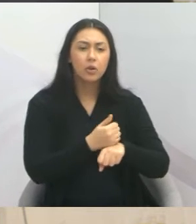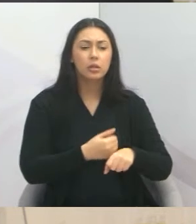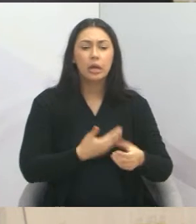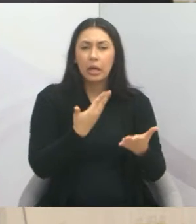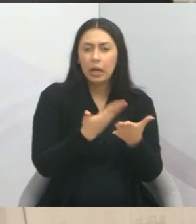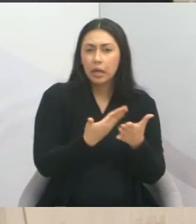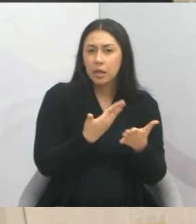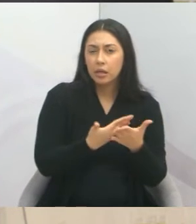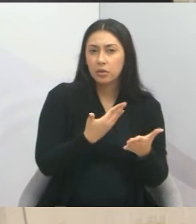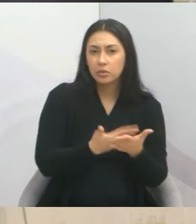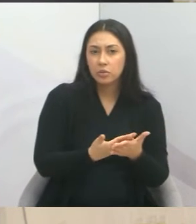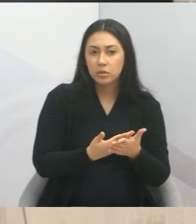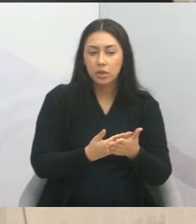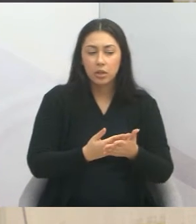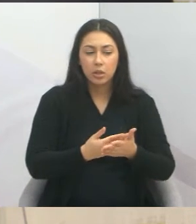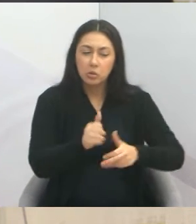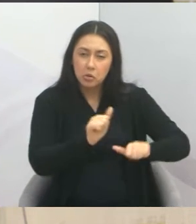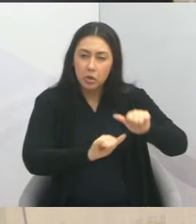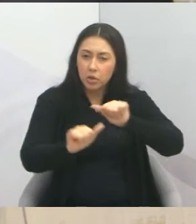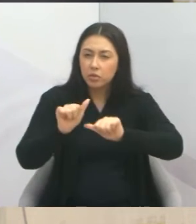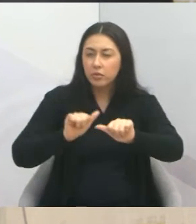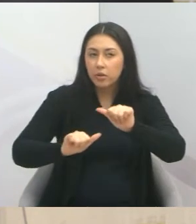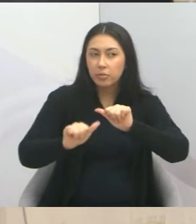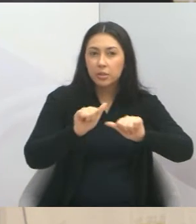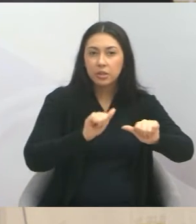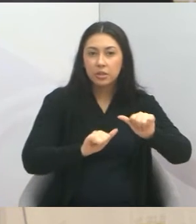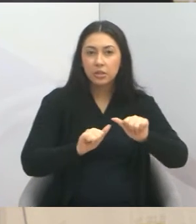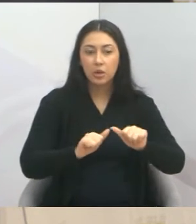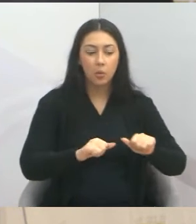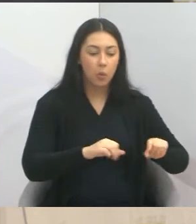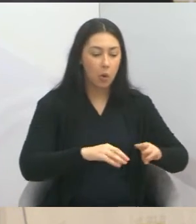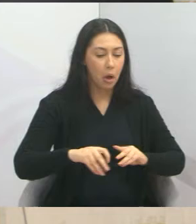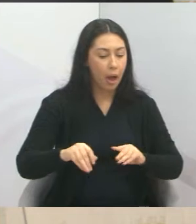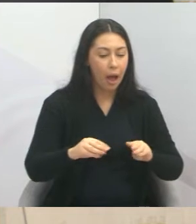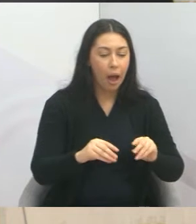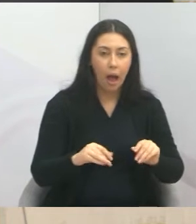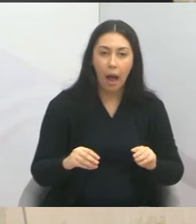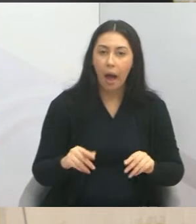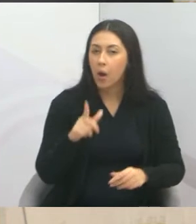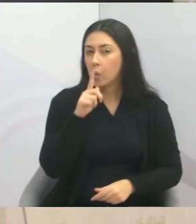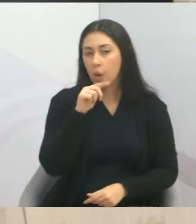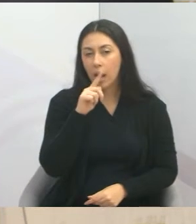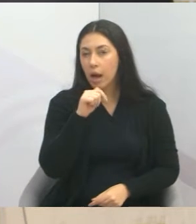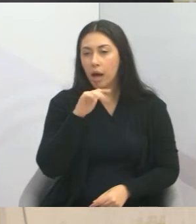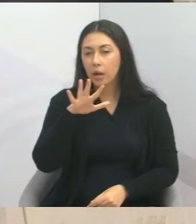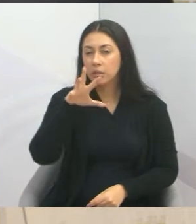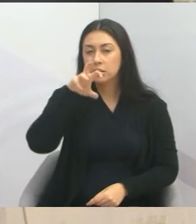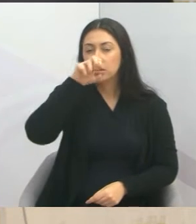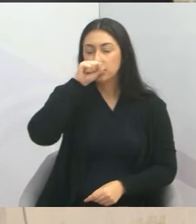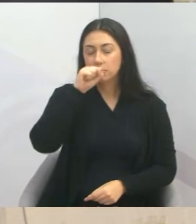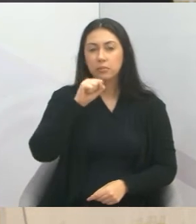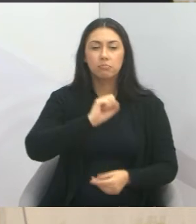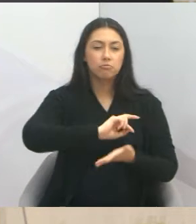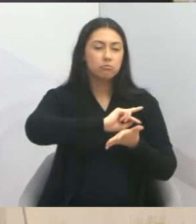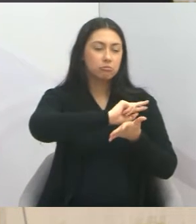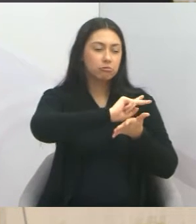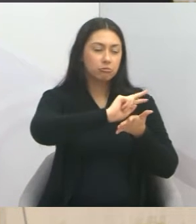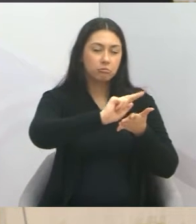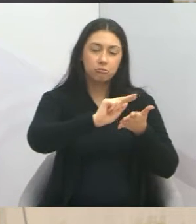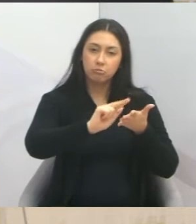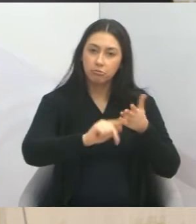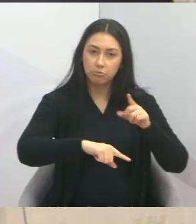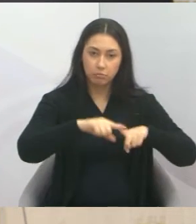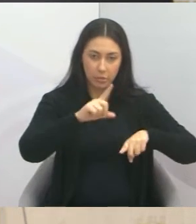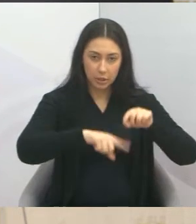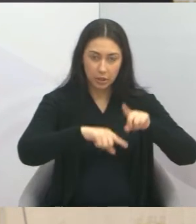e as transformações sofridas pela matéria incluindo o solo água a poluentes minerais metais e